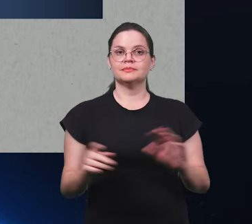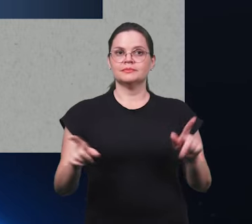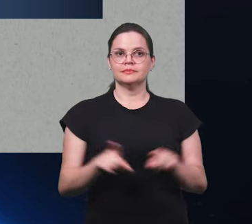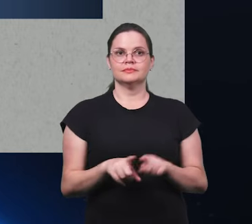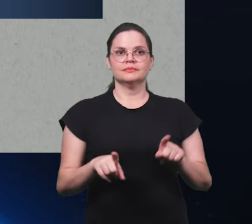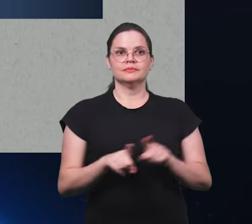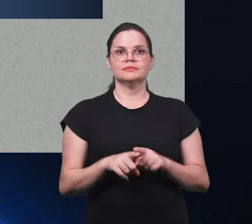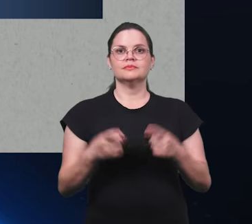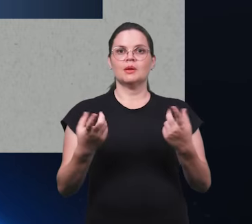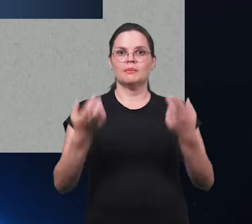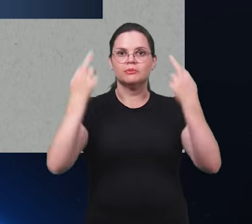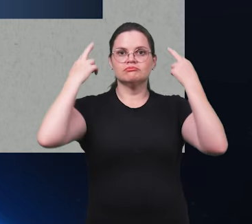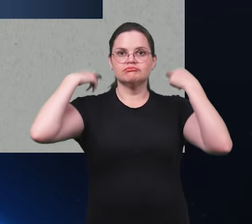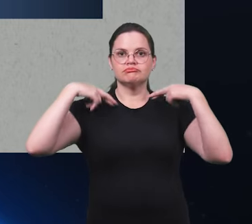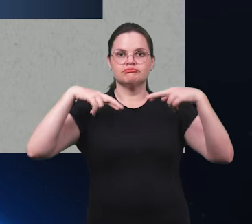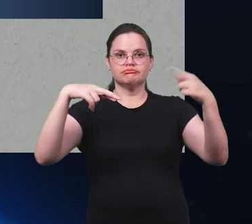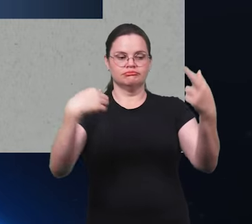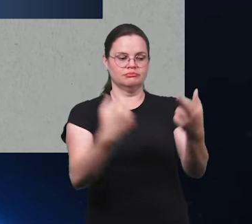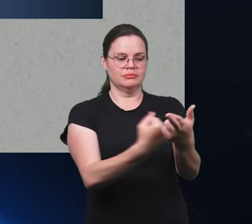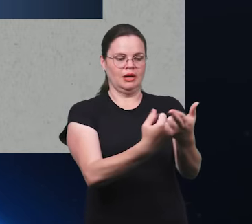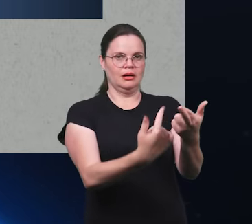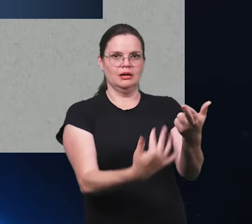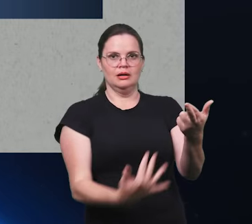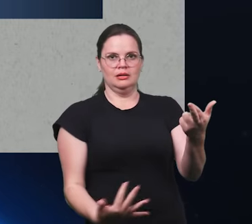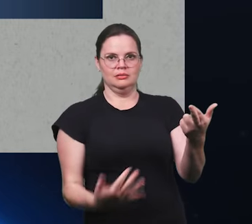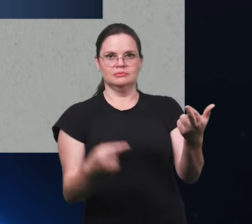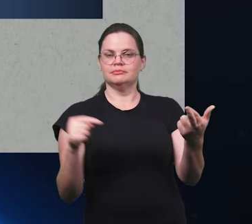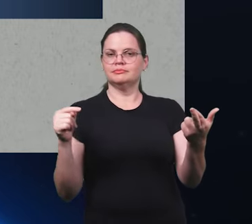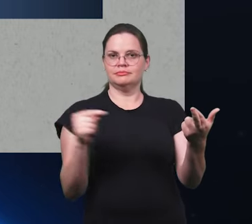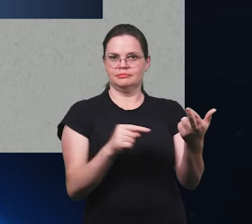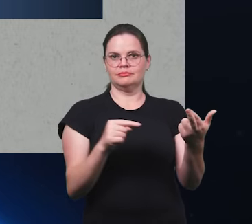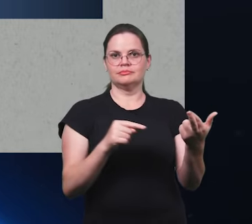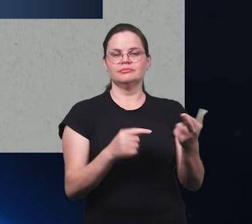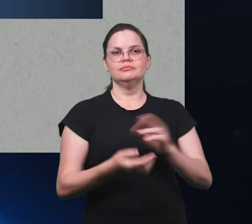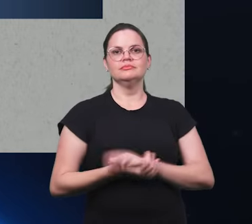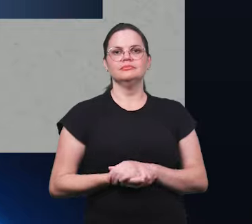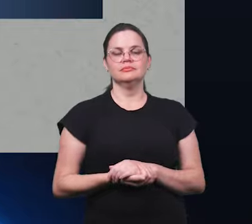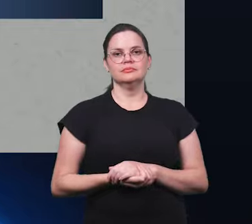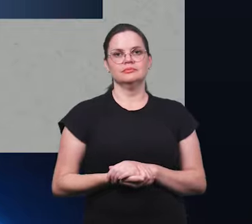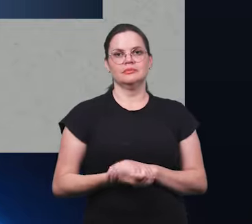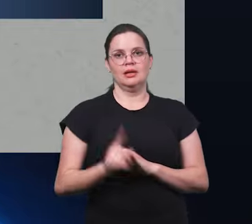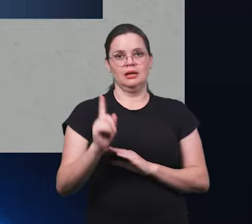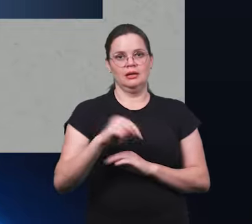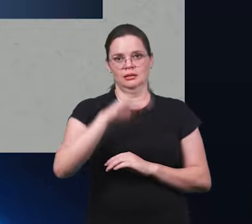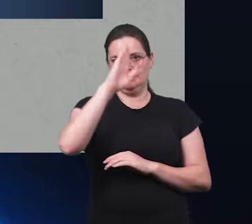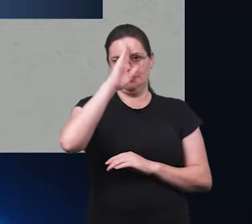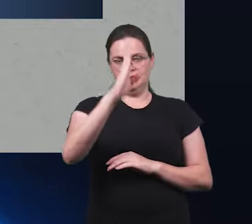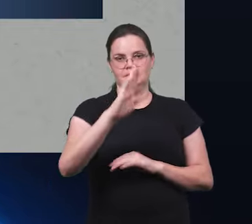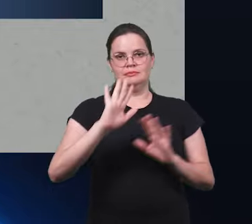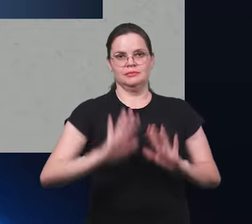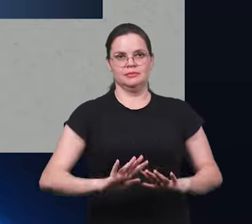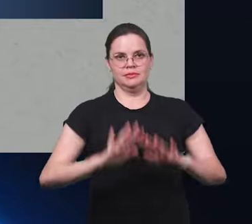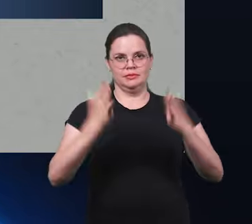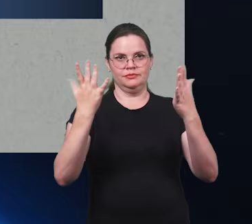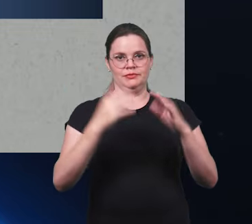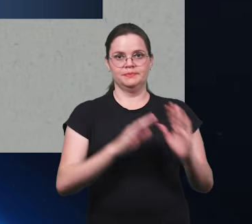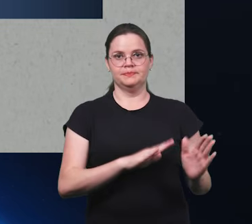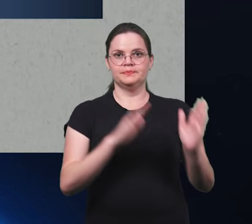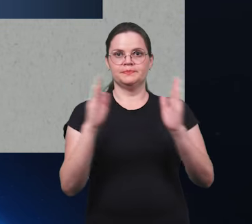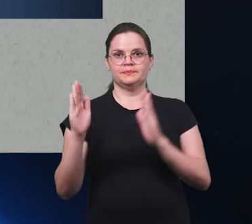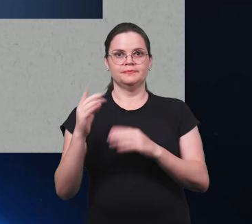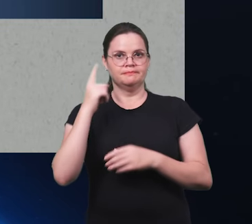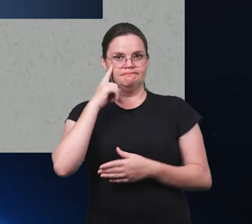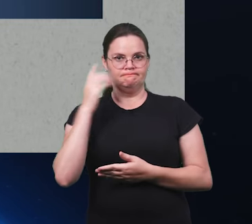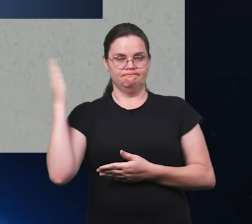o sacrifício do cordeiro, que marcava aquela festa. Sobre as primícias,